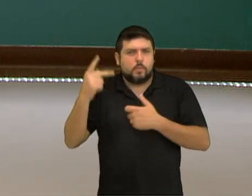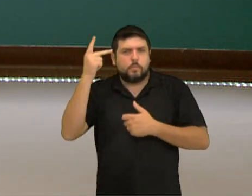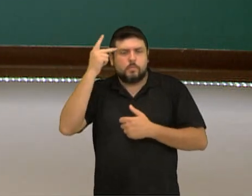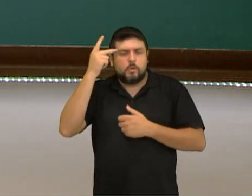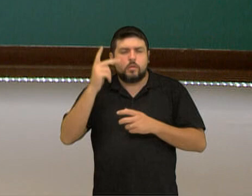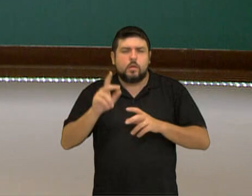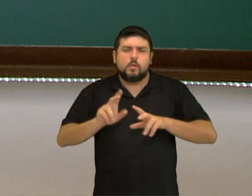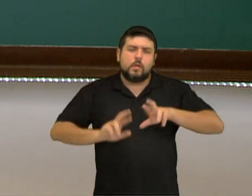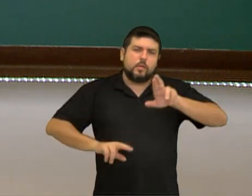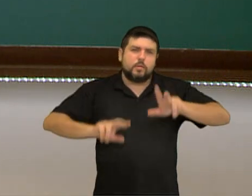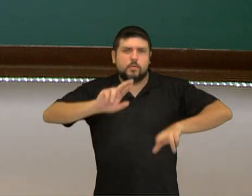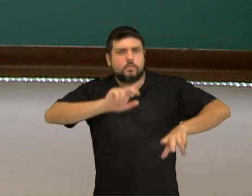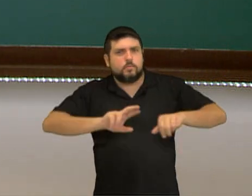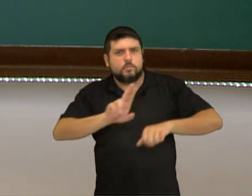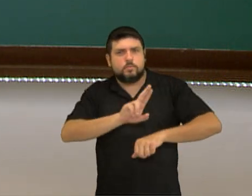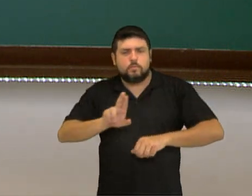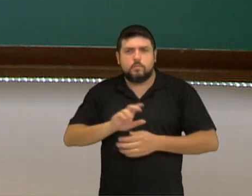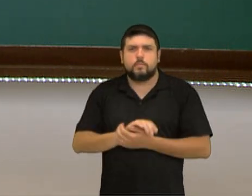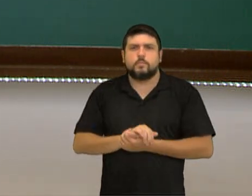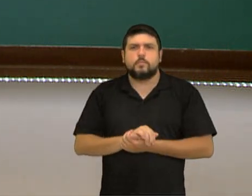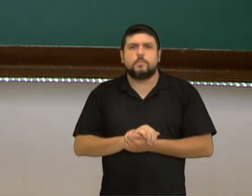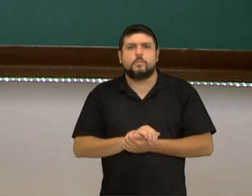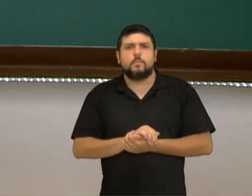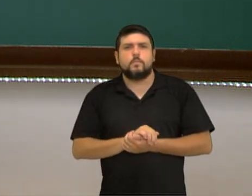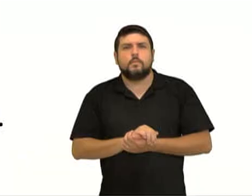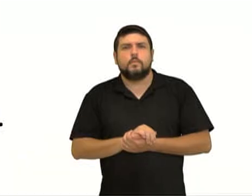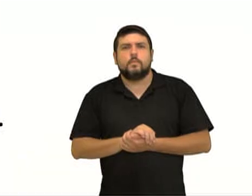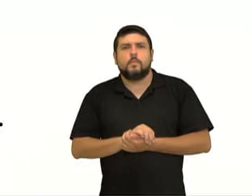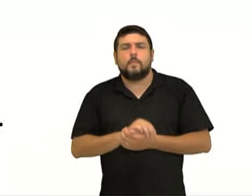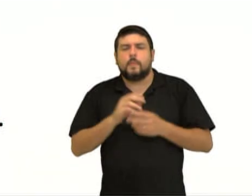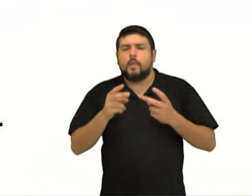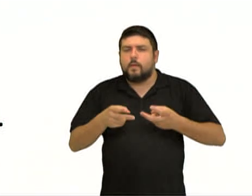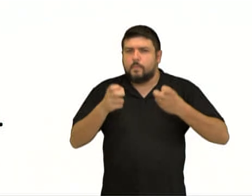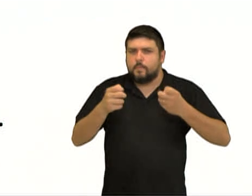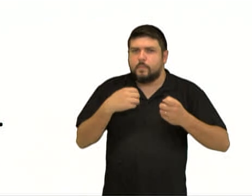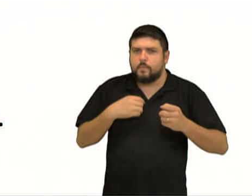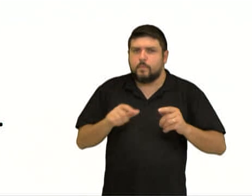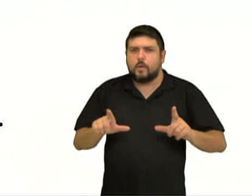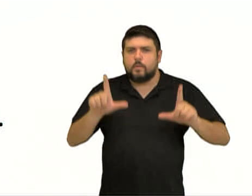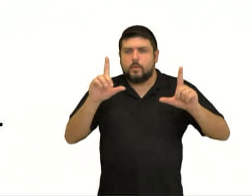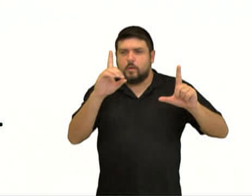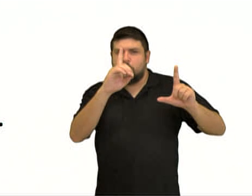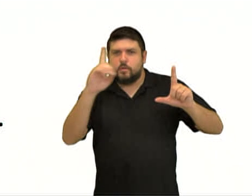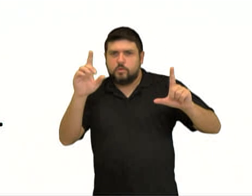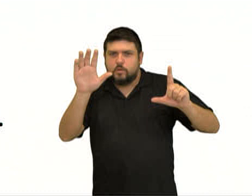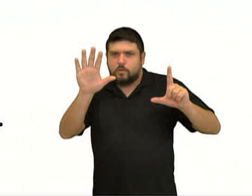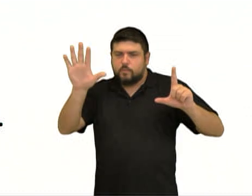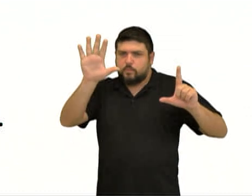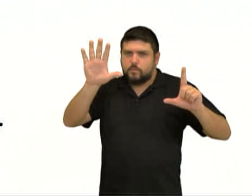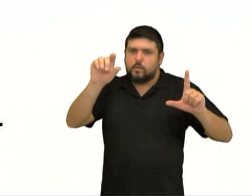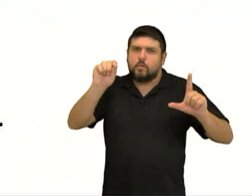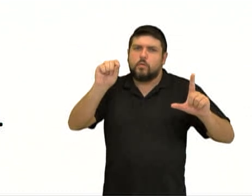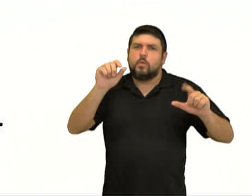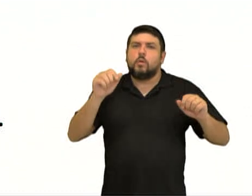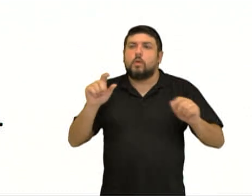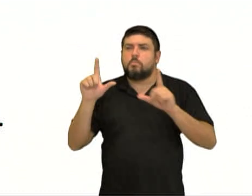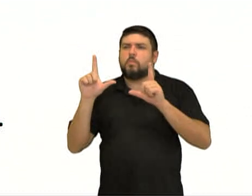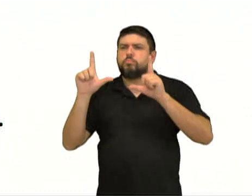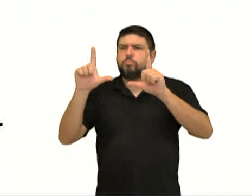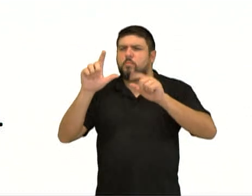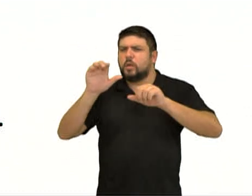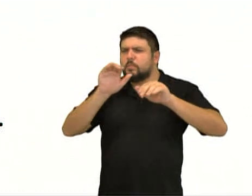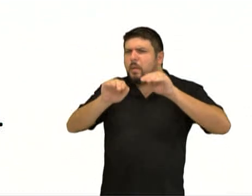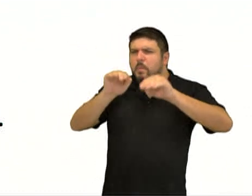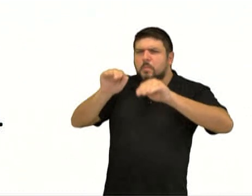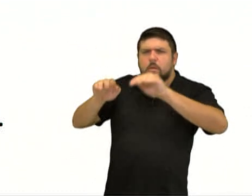aí conforme o local. Você percebe do lado direito da imagem, então um cartaz convocando São Paulo.